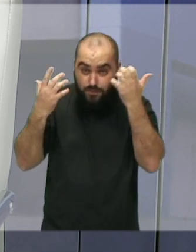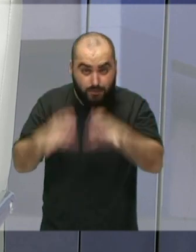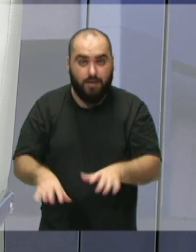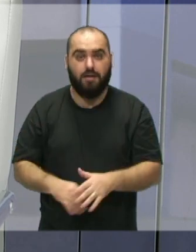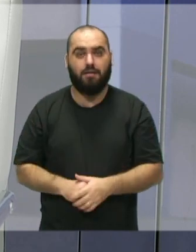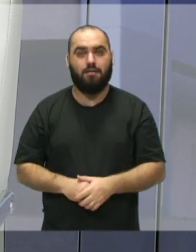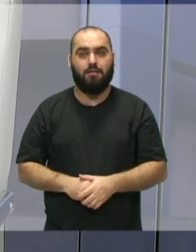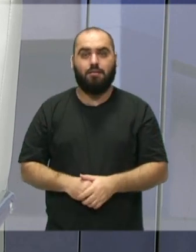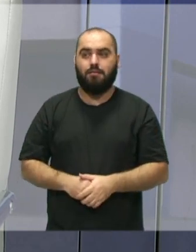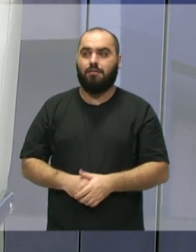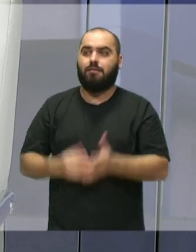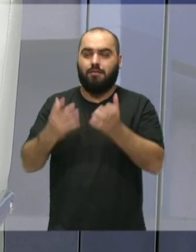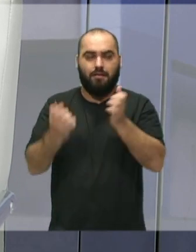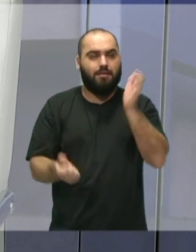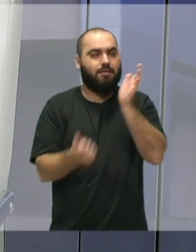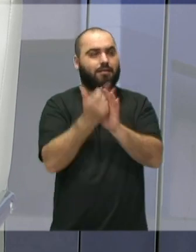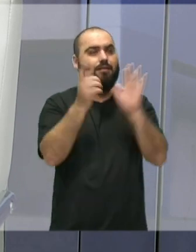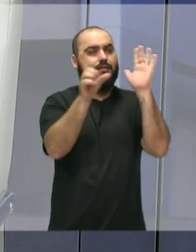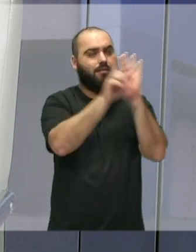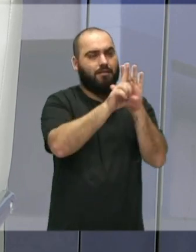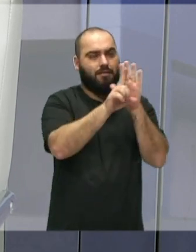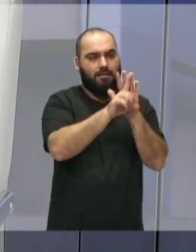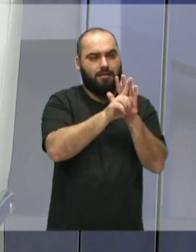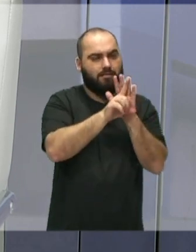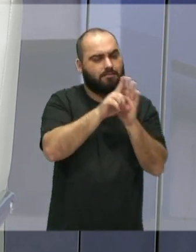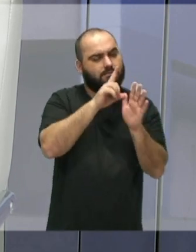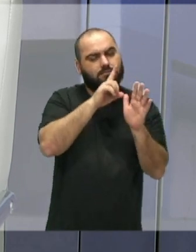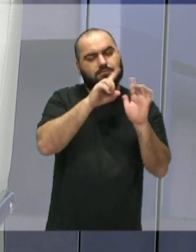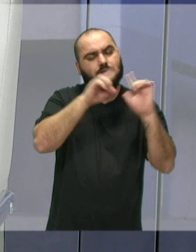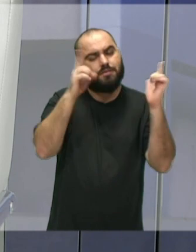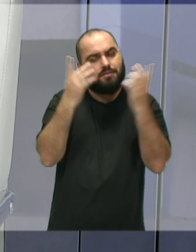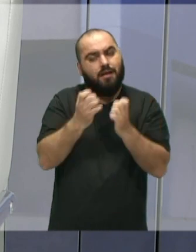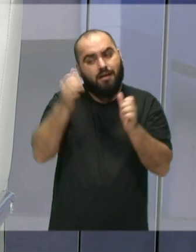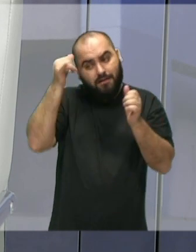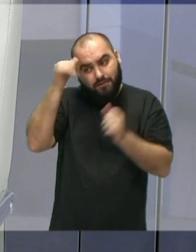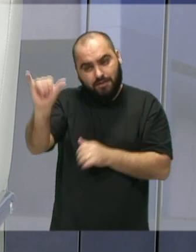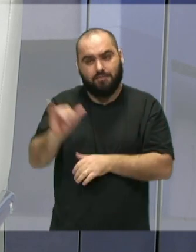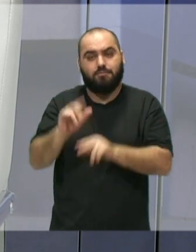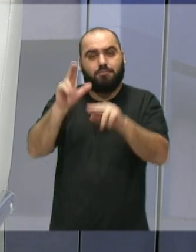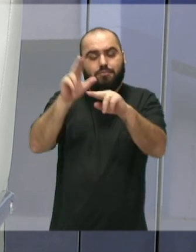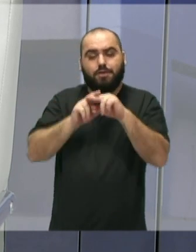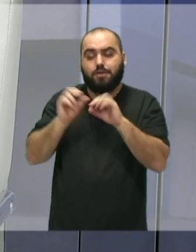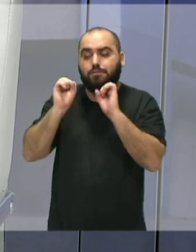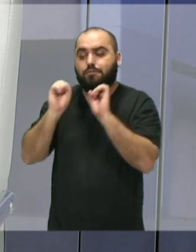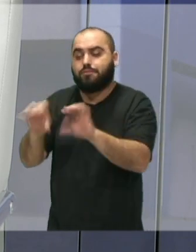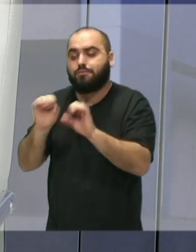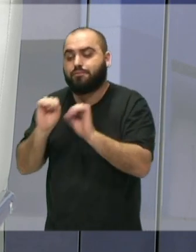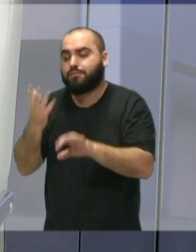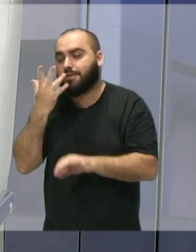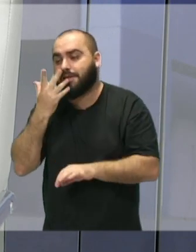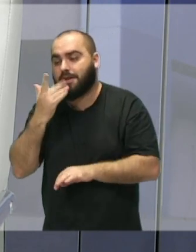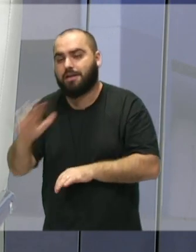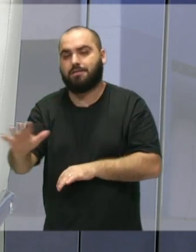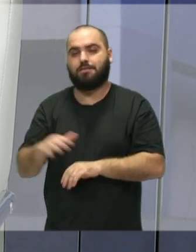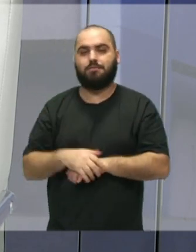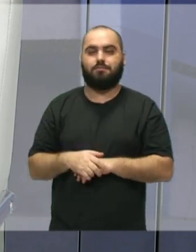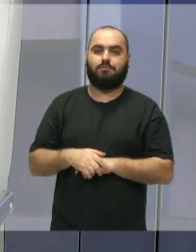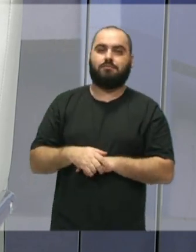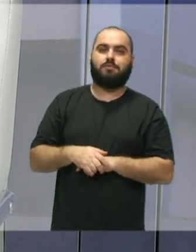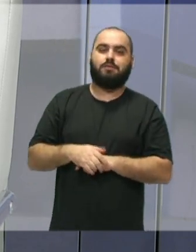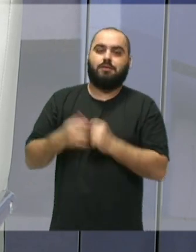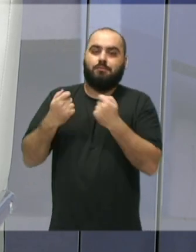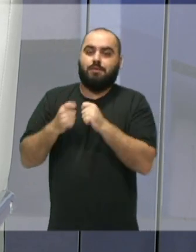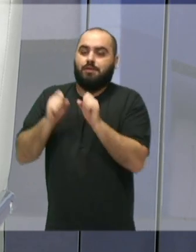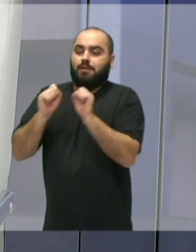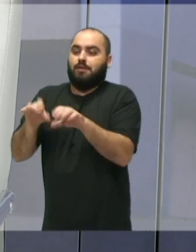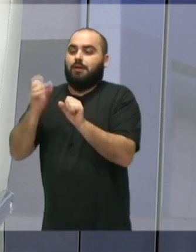Leis para punir está cheio, mas nós queremos evitar. E uma forma de evitar é ensinando as crianças. Porque a gente tem que ensinar a criança para